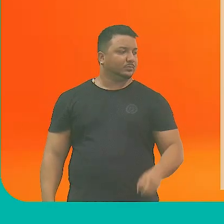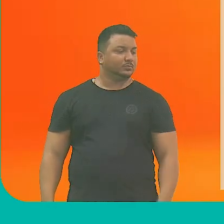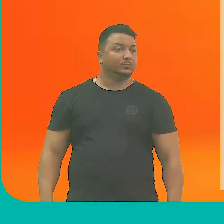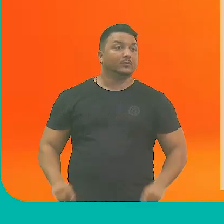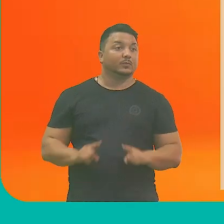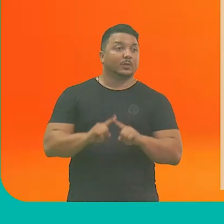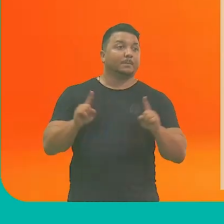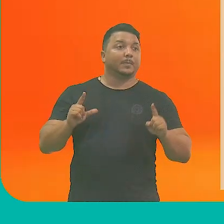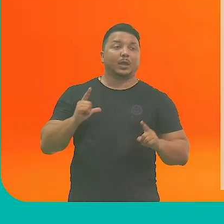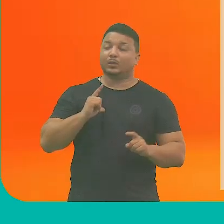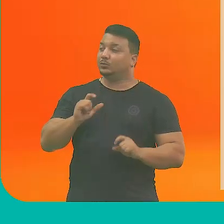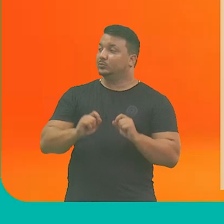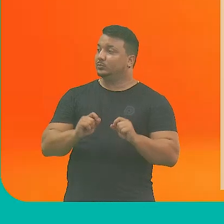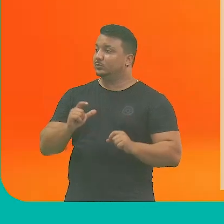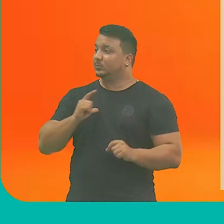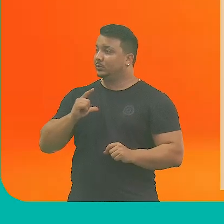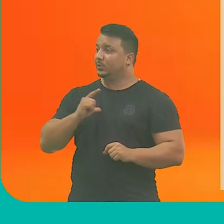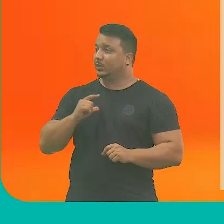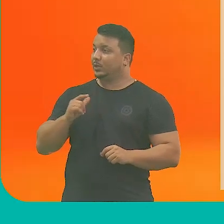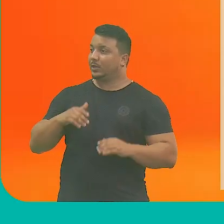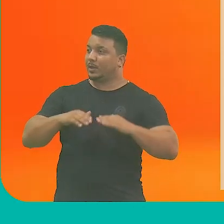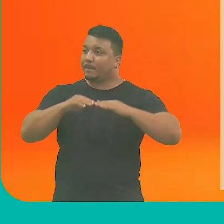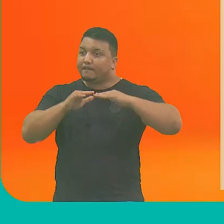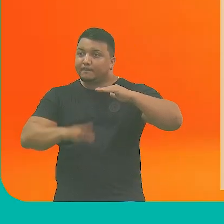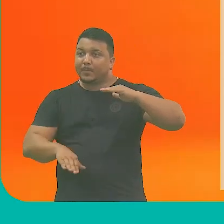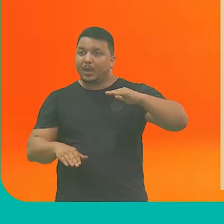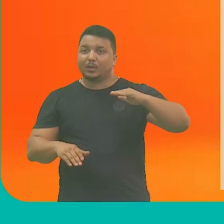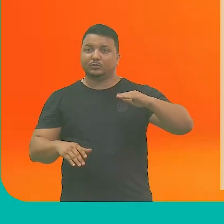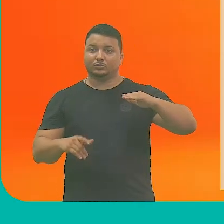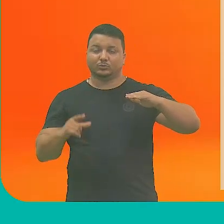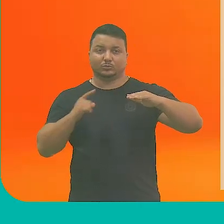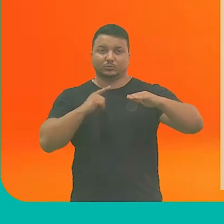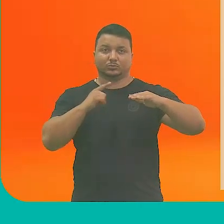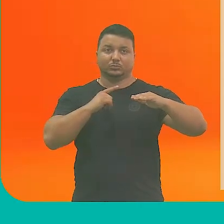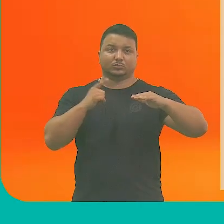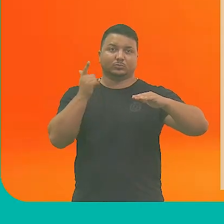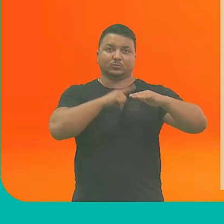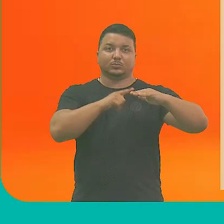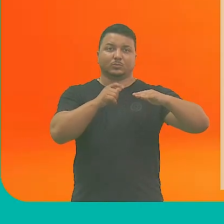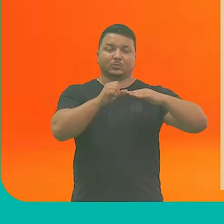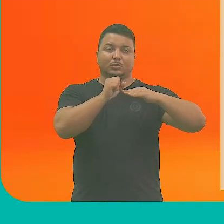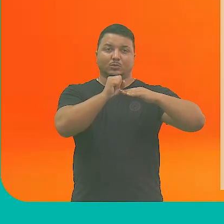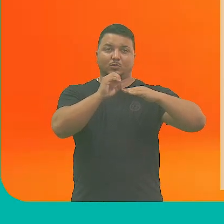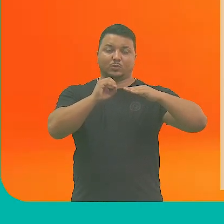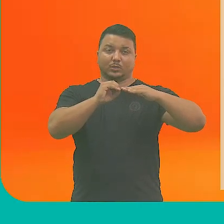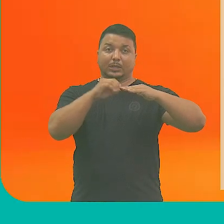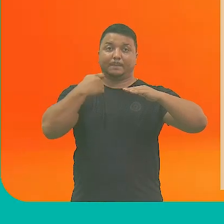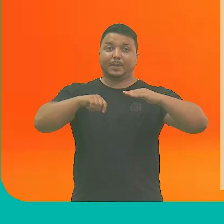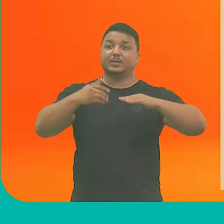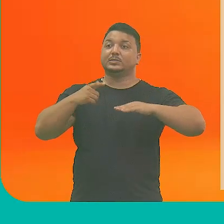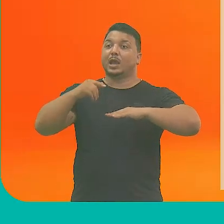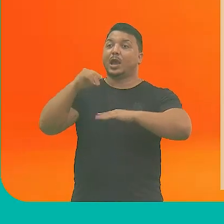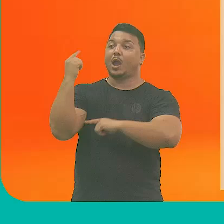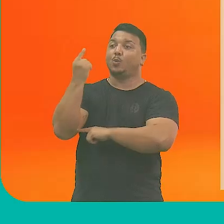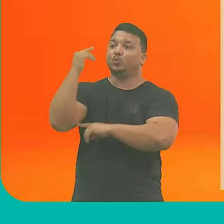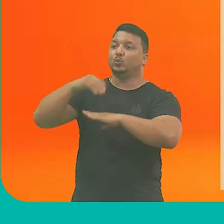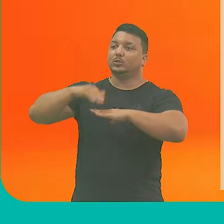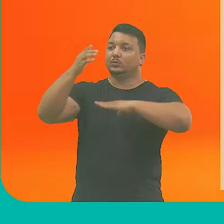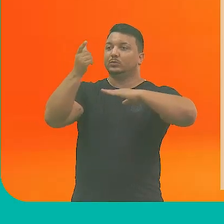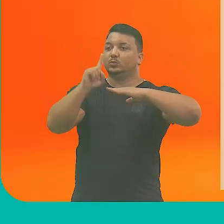Só que além de estar abaixo da massa, tem que